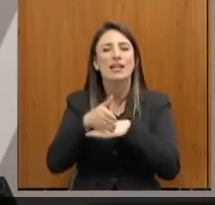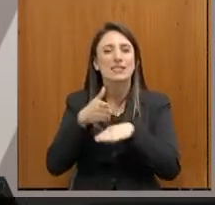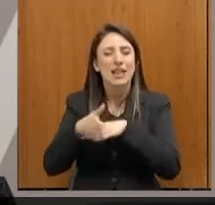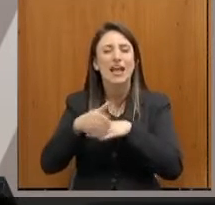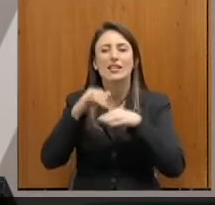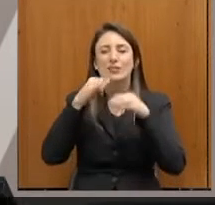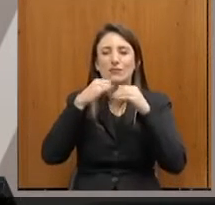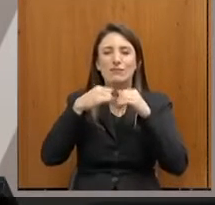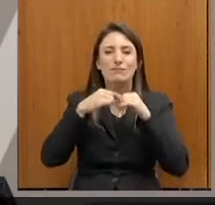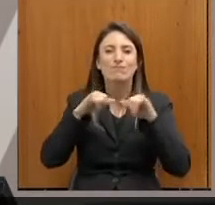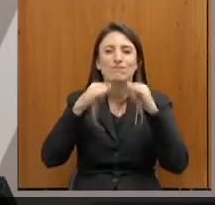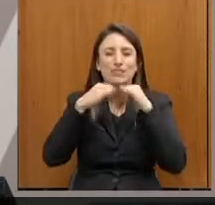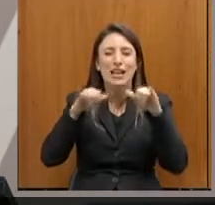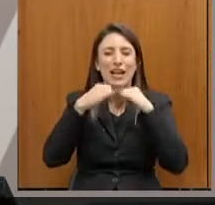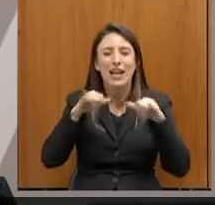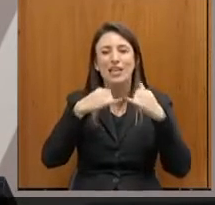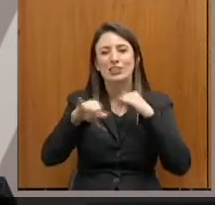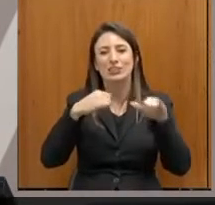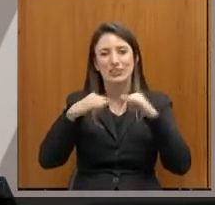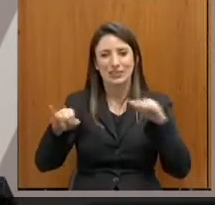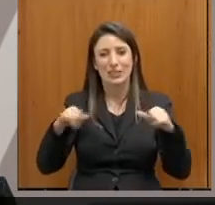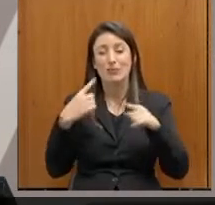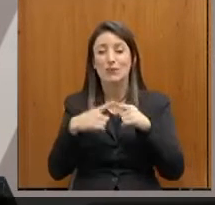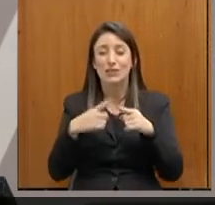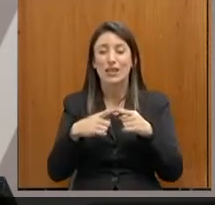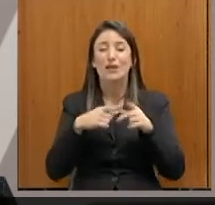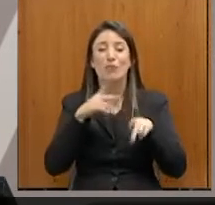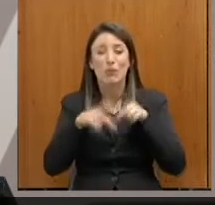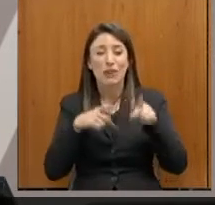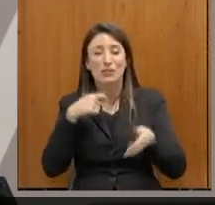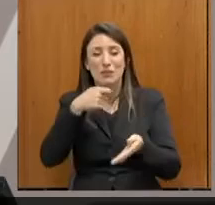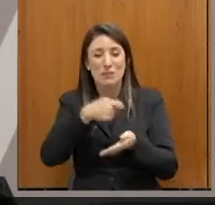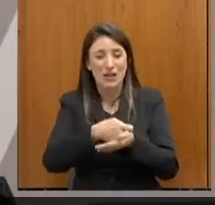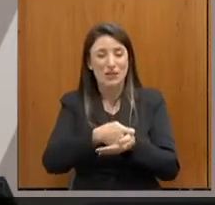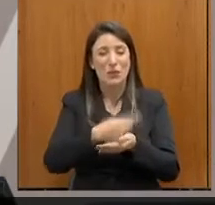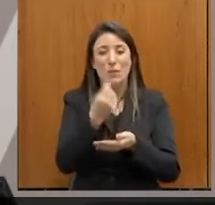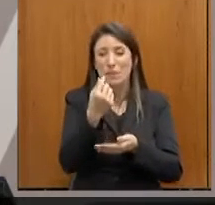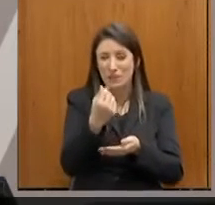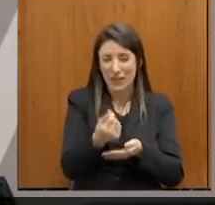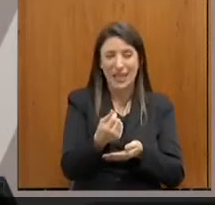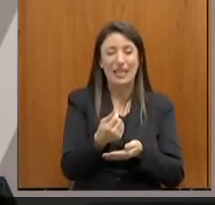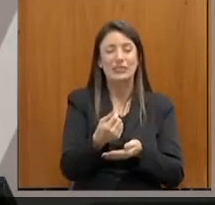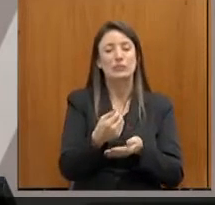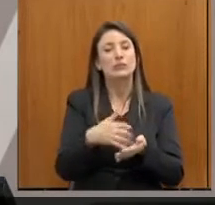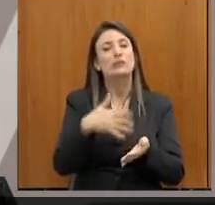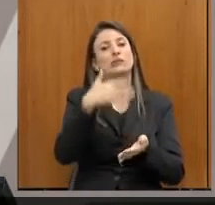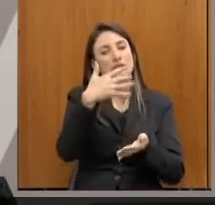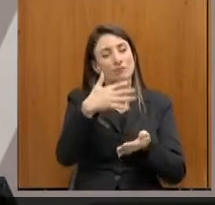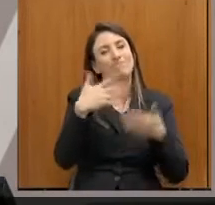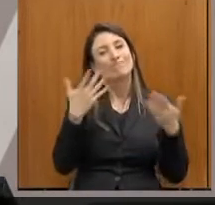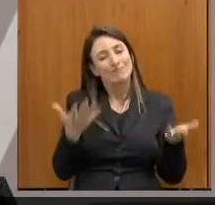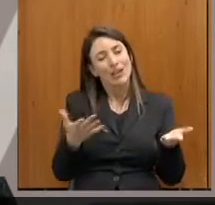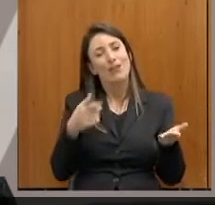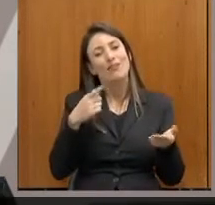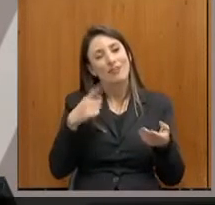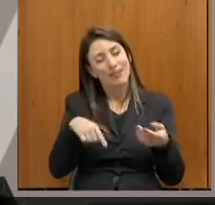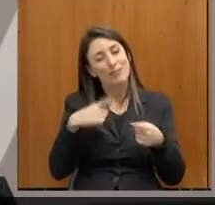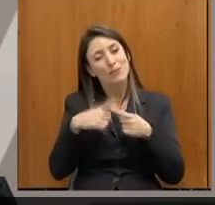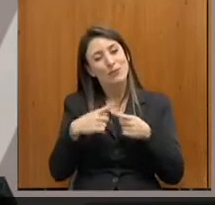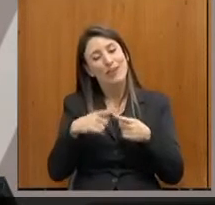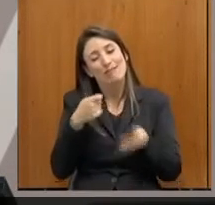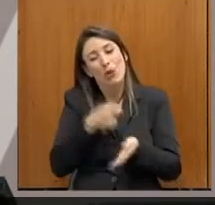dos cidadãos em relação ao fornecimento de energia ao preço que pagam está relacionado ao fato de serem clientes cativos obrigatórios